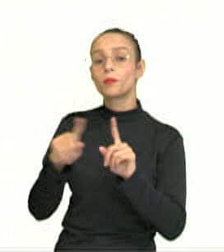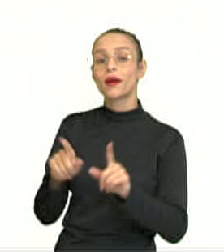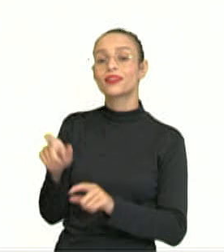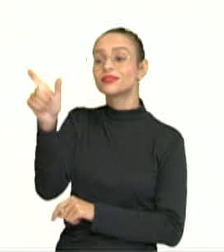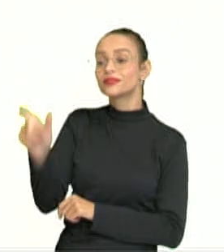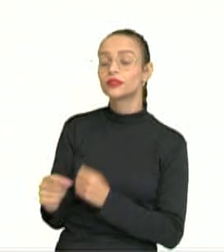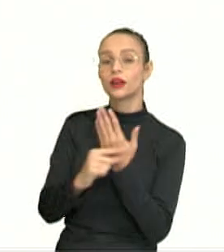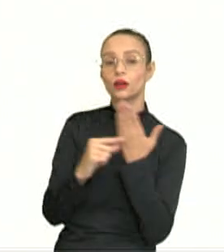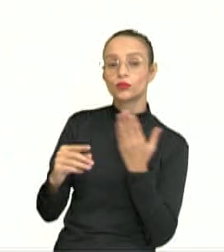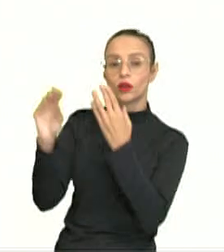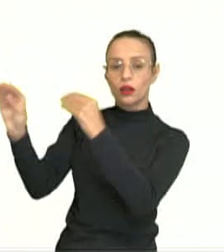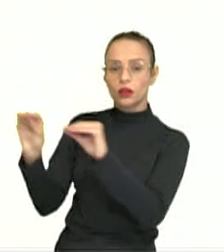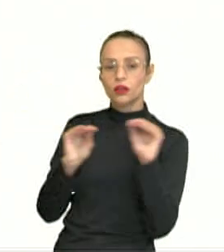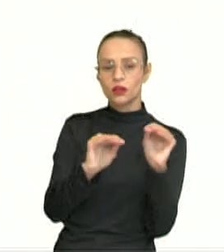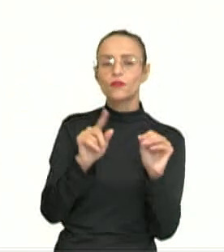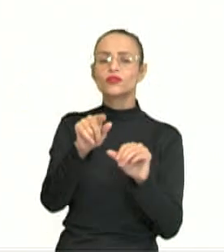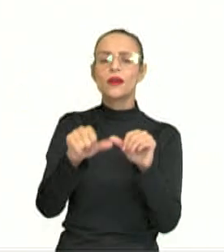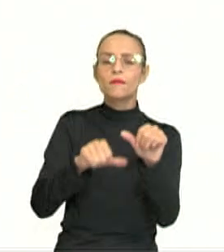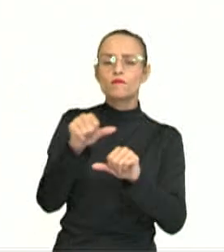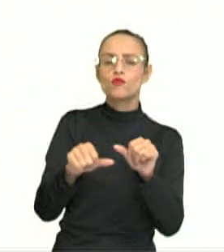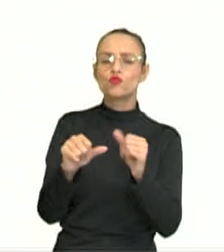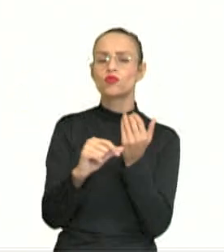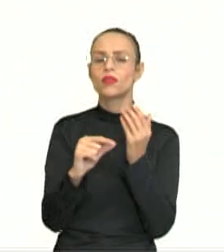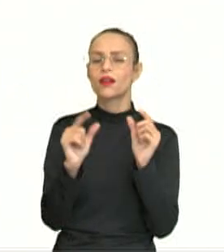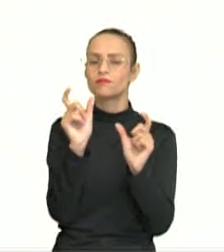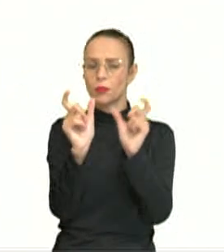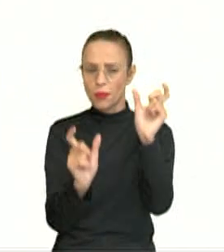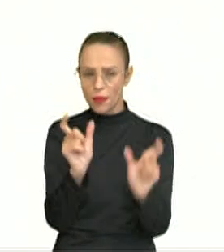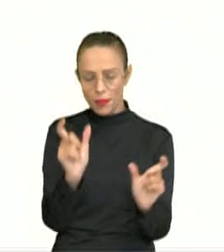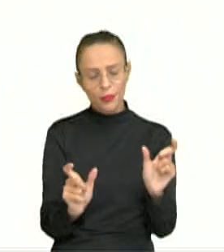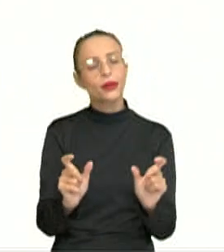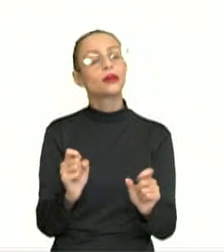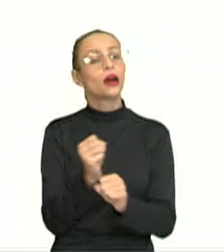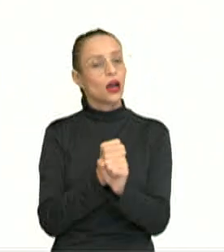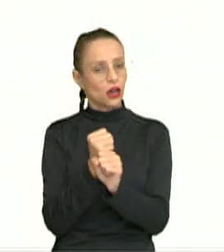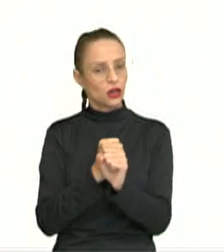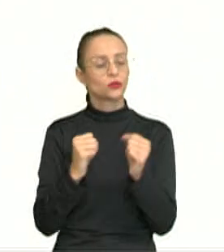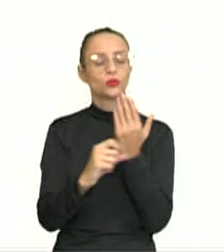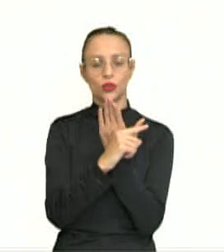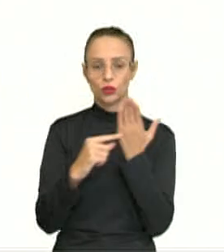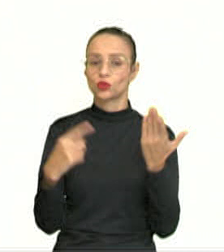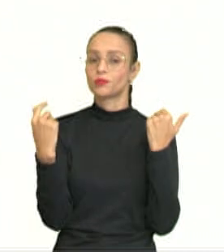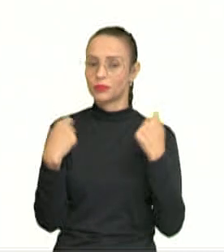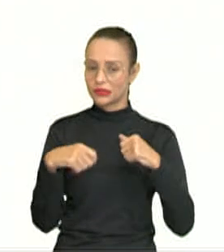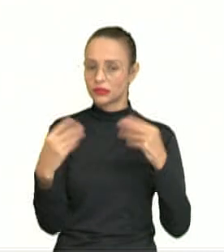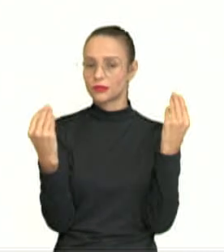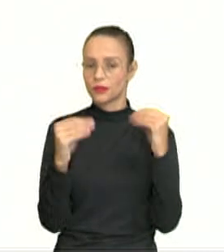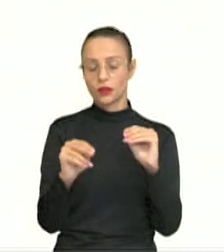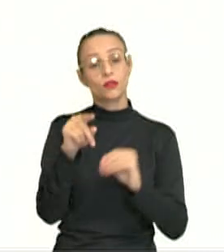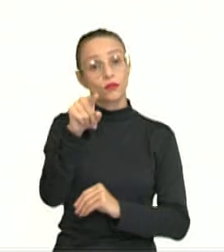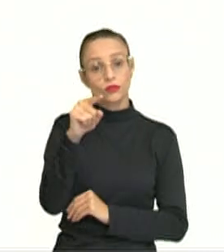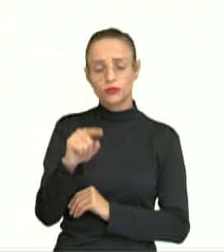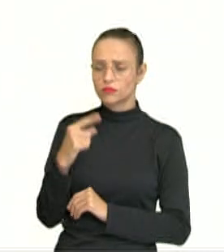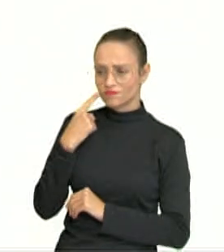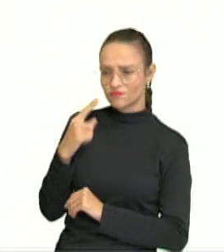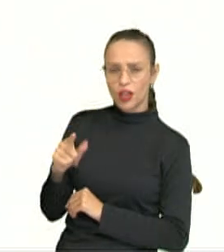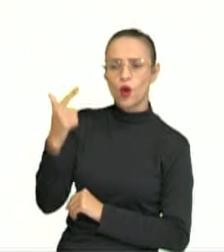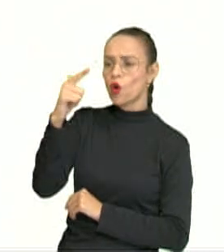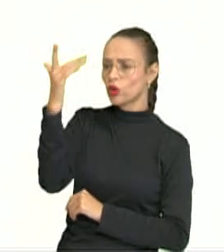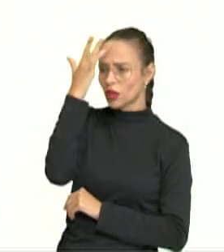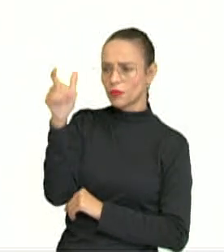partir das suas próprias palavras. O autor e ano devem ser citados. Então, você pode pegar algo que outra pessoa